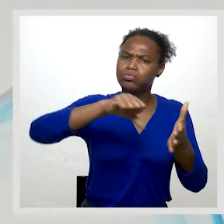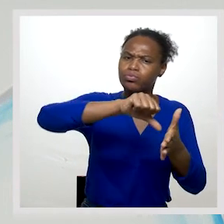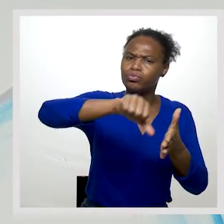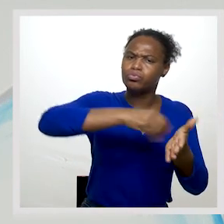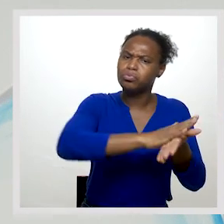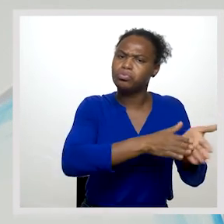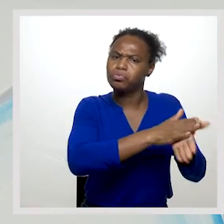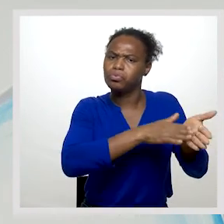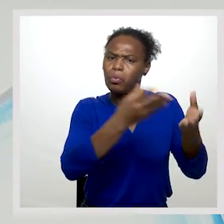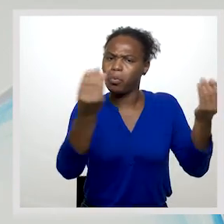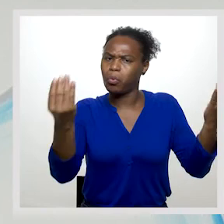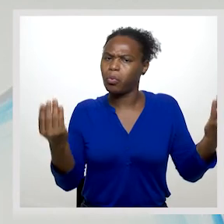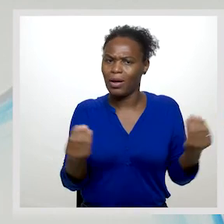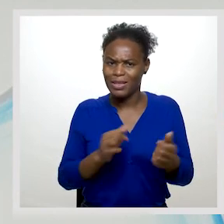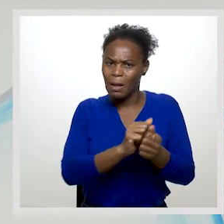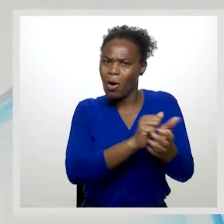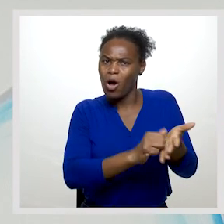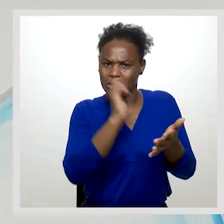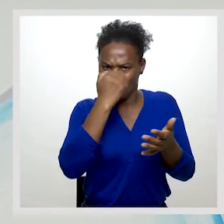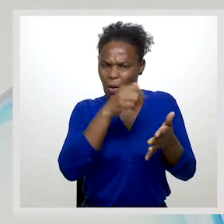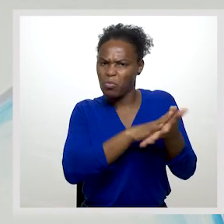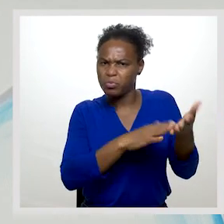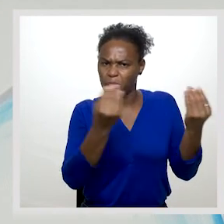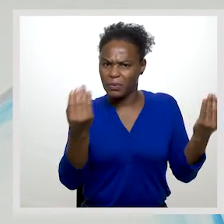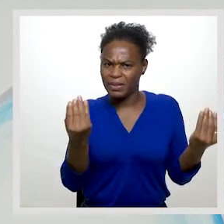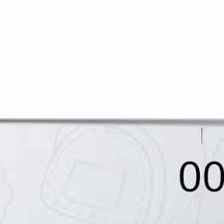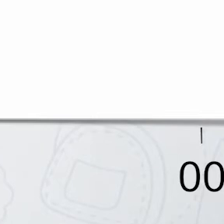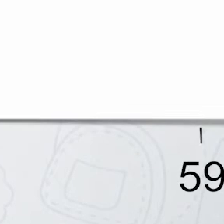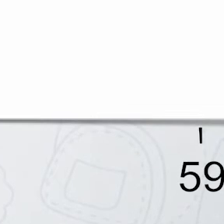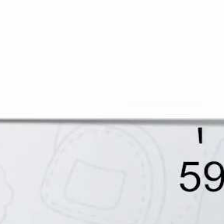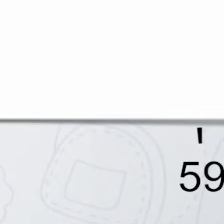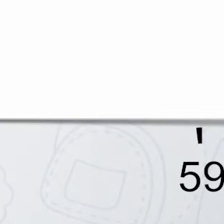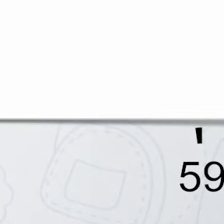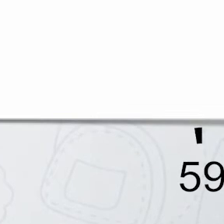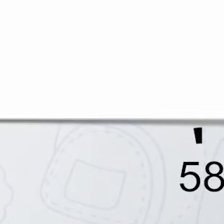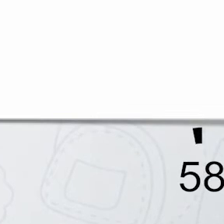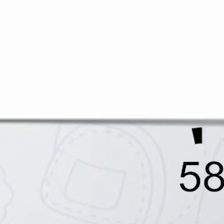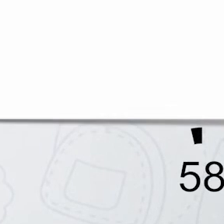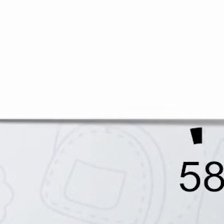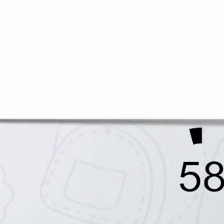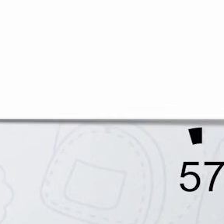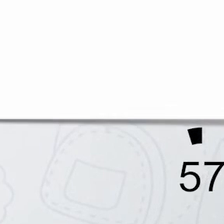Vamos ter um tempinho para pensarem na resposta.